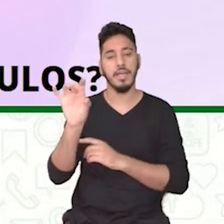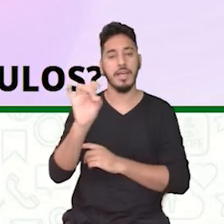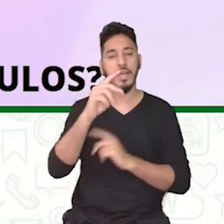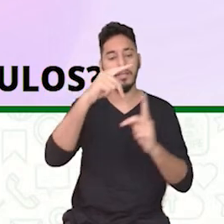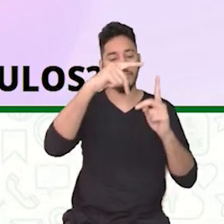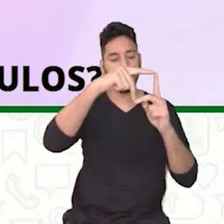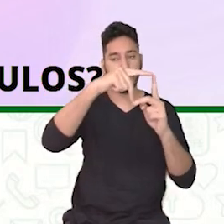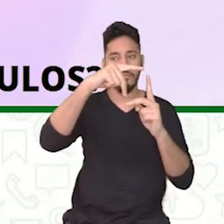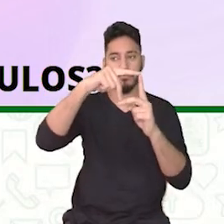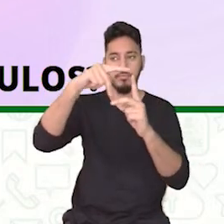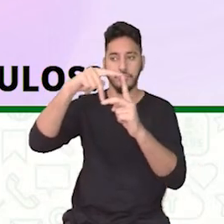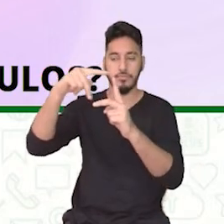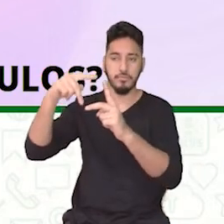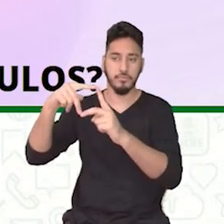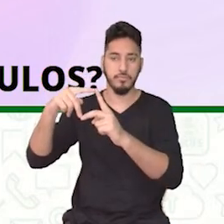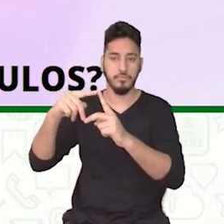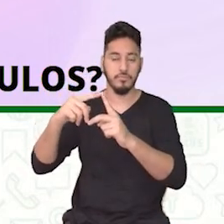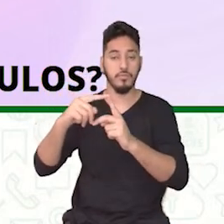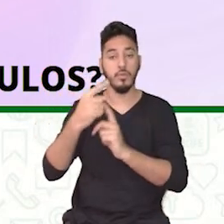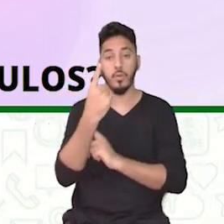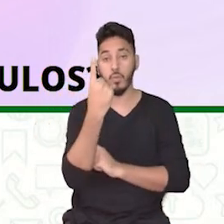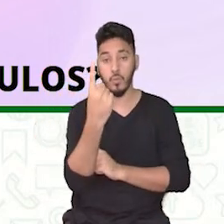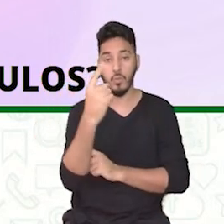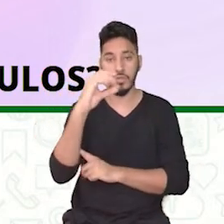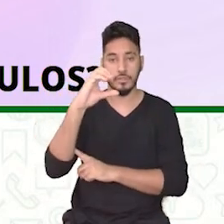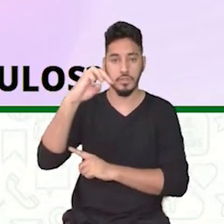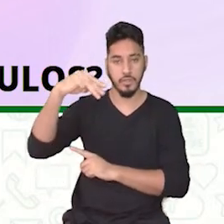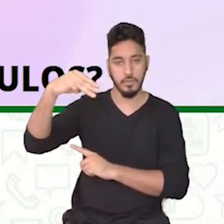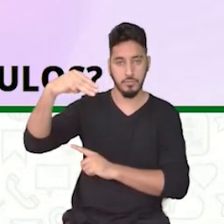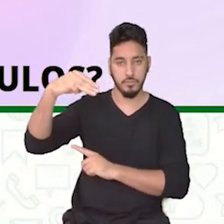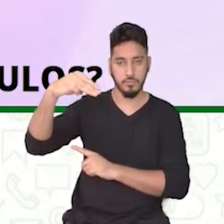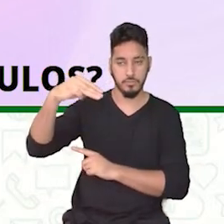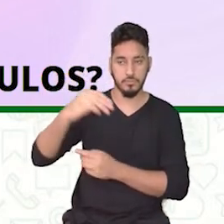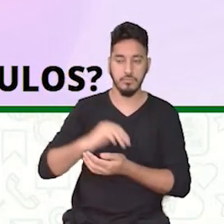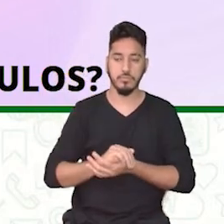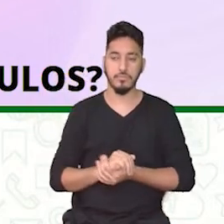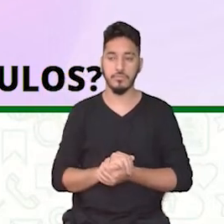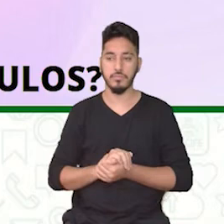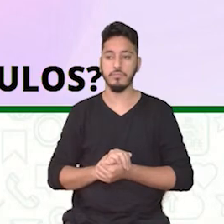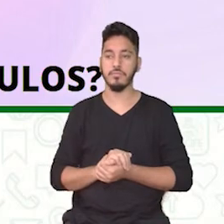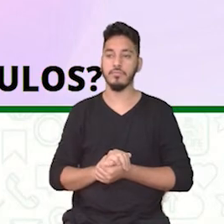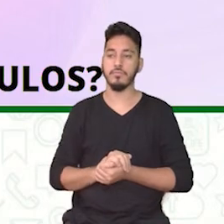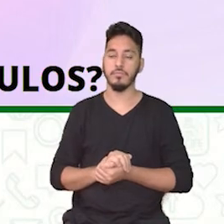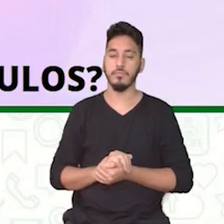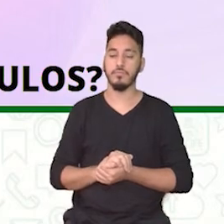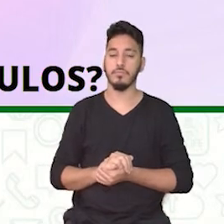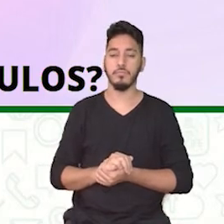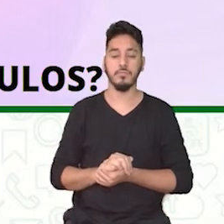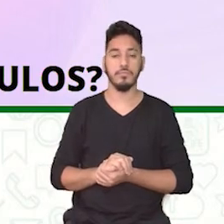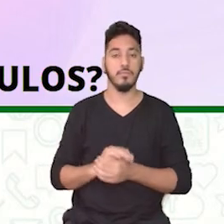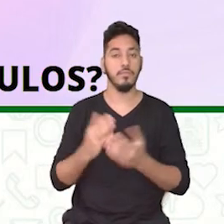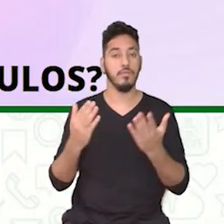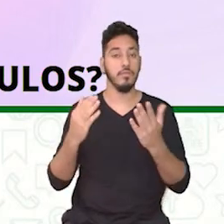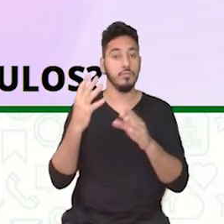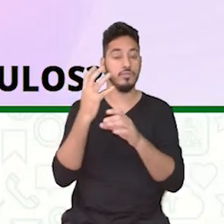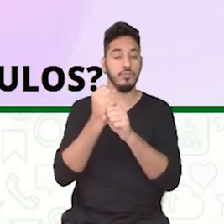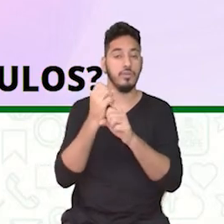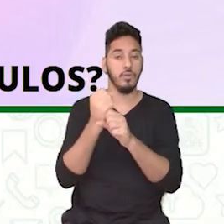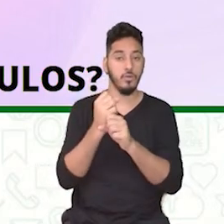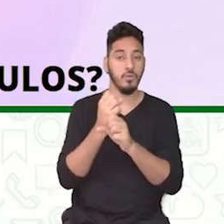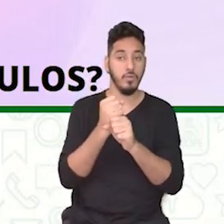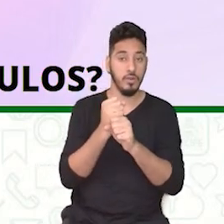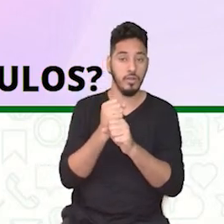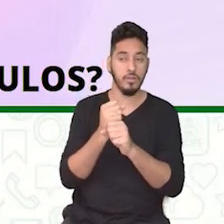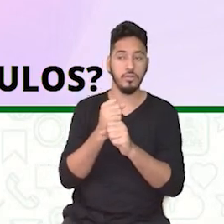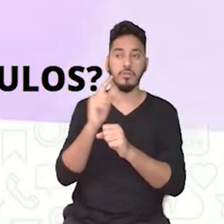quadrinho ali, ó, é 1 centímetro, não é? Nesse caso. Então, vamos calcular o perímetro